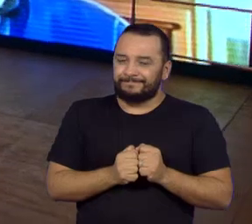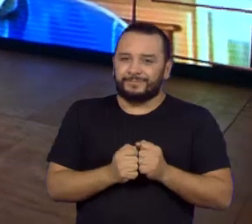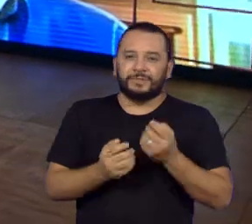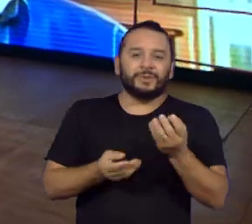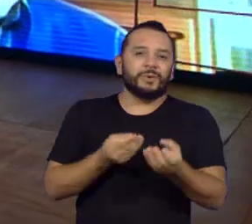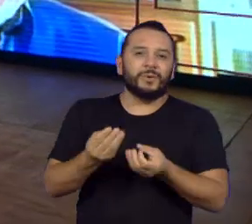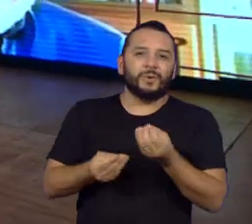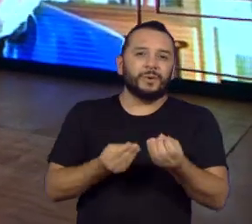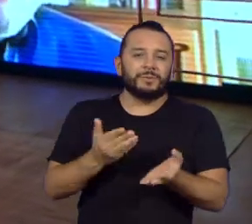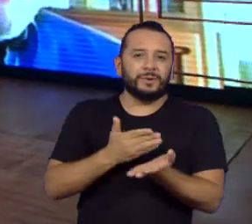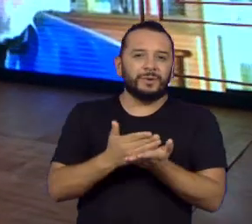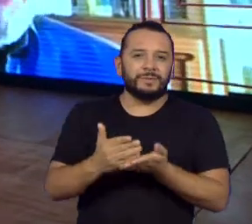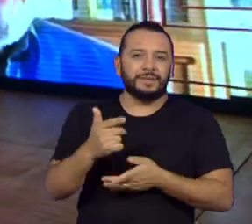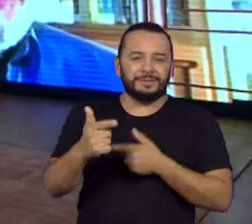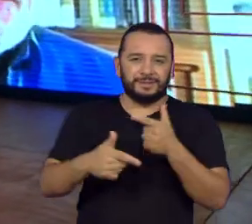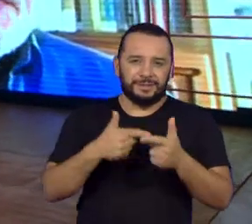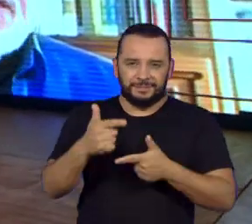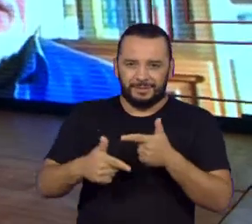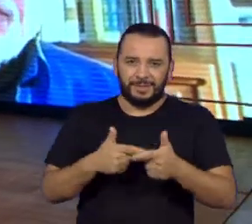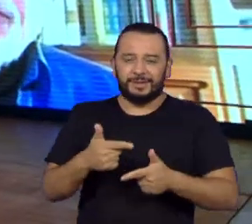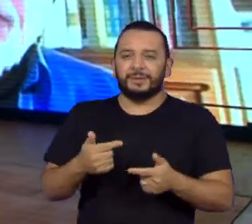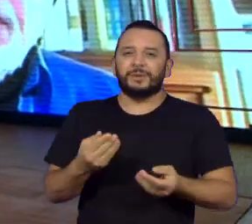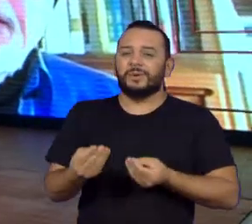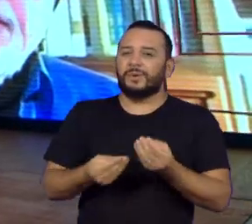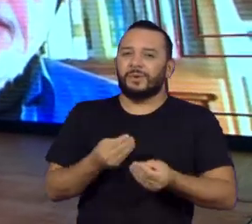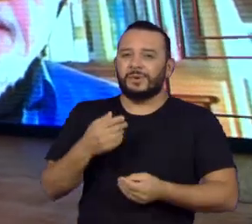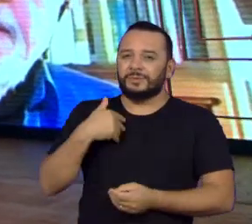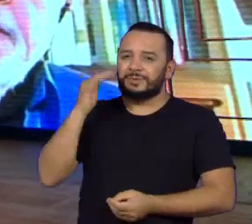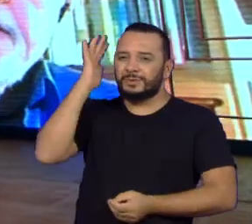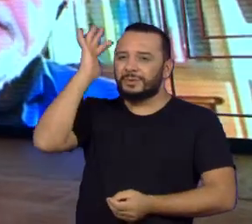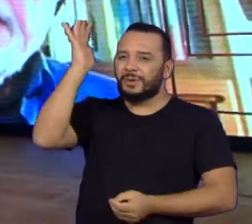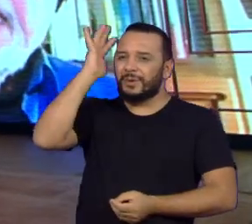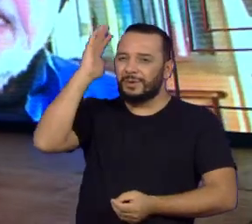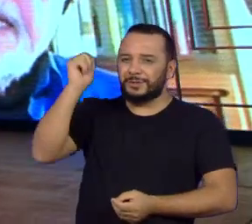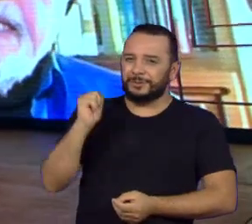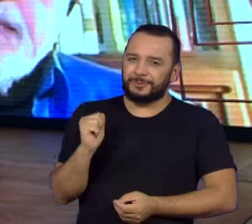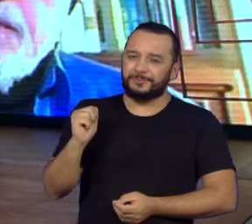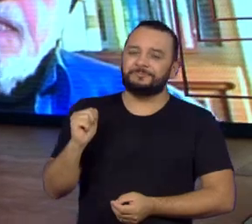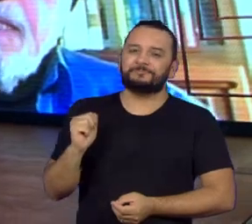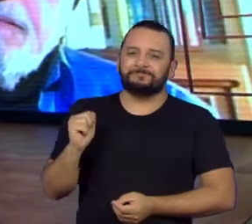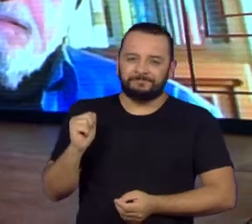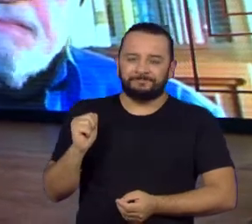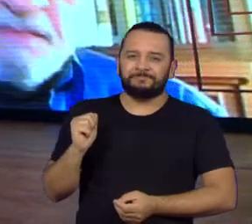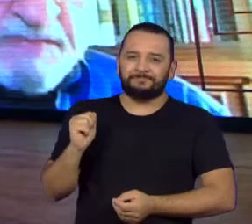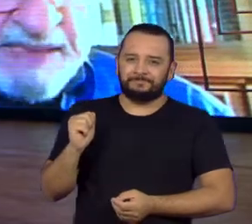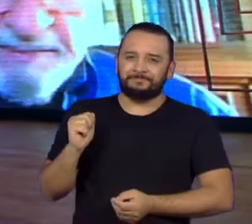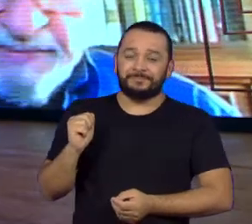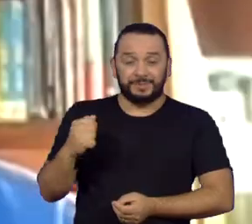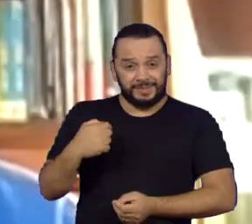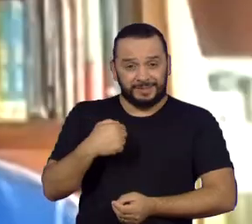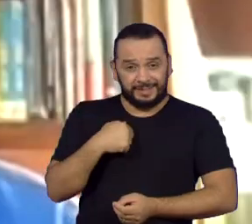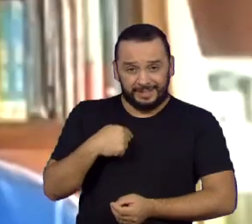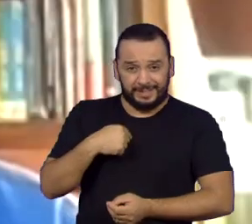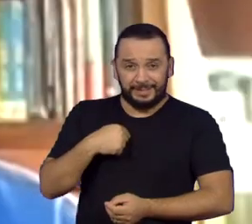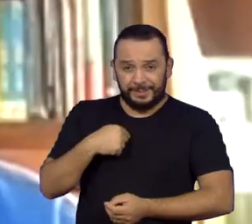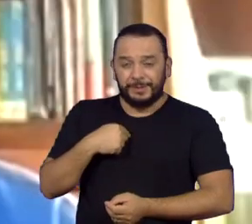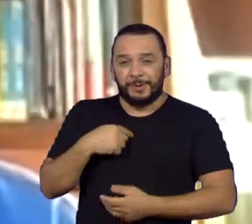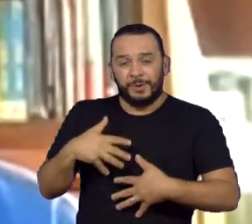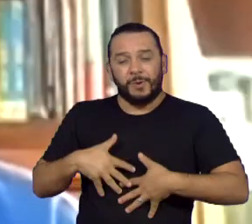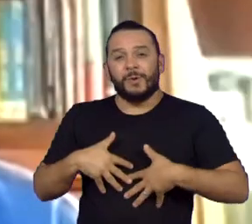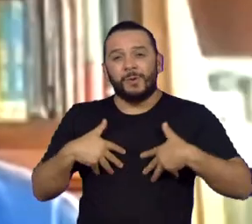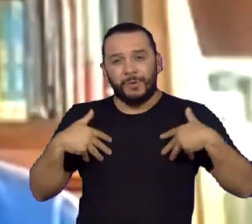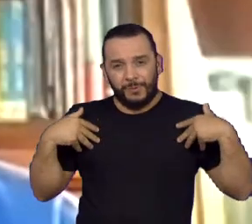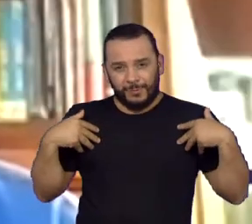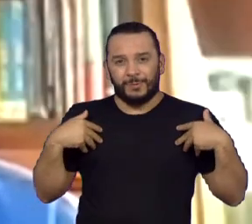no início de sua carreira, da sua busca, do seu sonho. E eu tenho também um